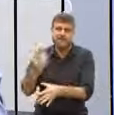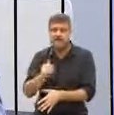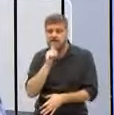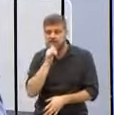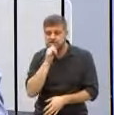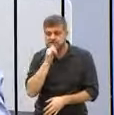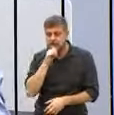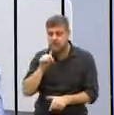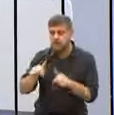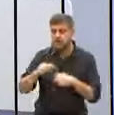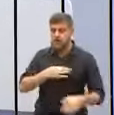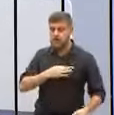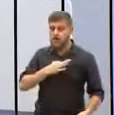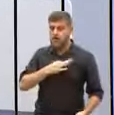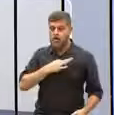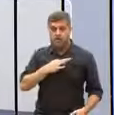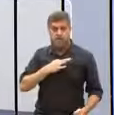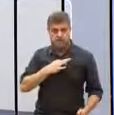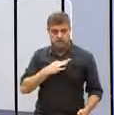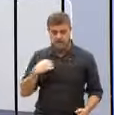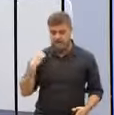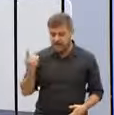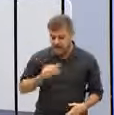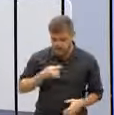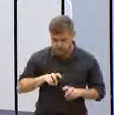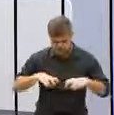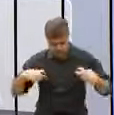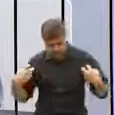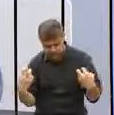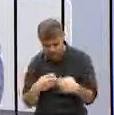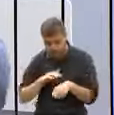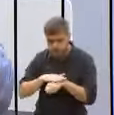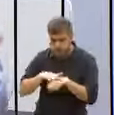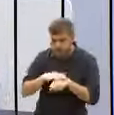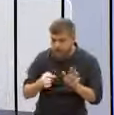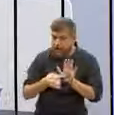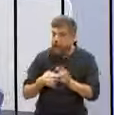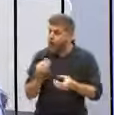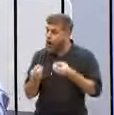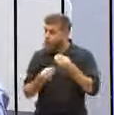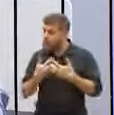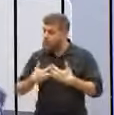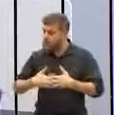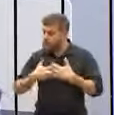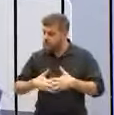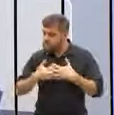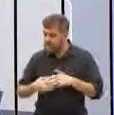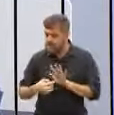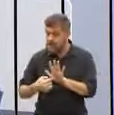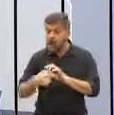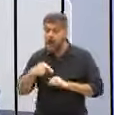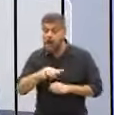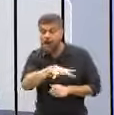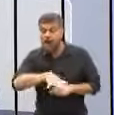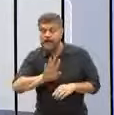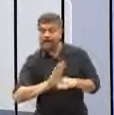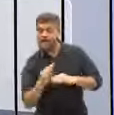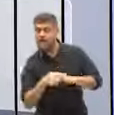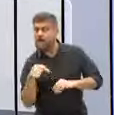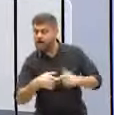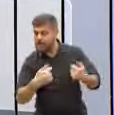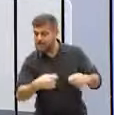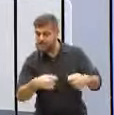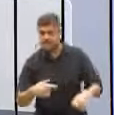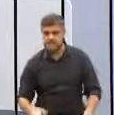um trabalho voluntário. Que tipo de trabalho? Então a gente reúne, recebe, mostra como funciona e aponta os locais carentes, porque a gente senão